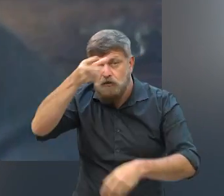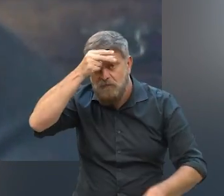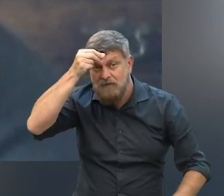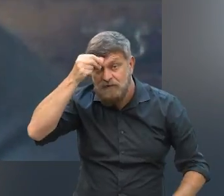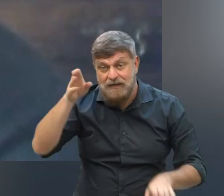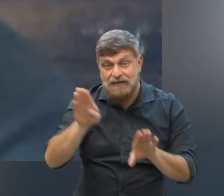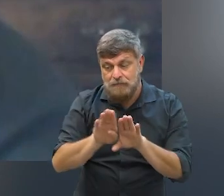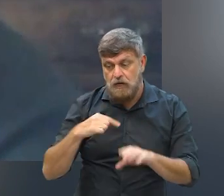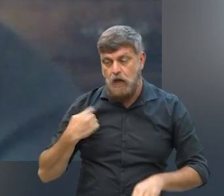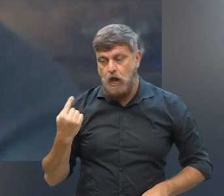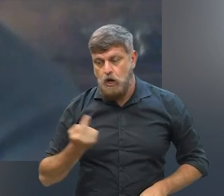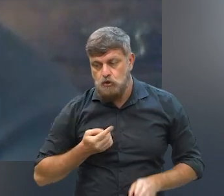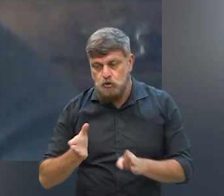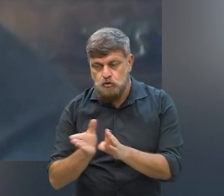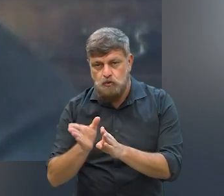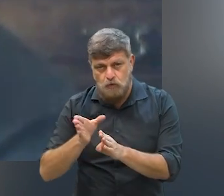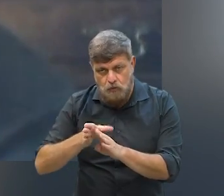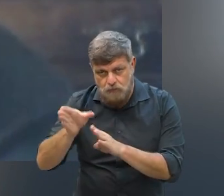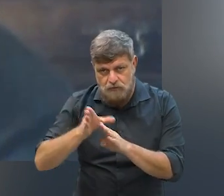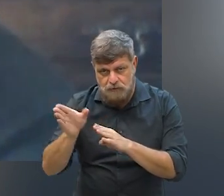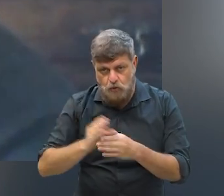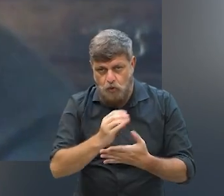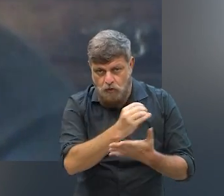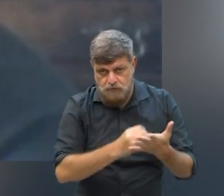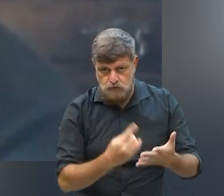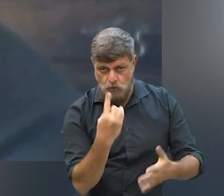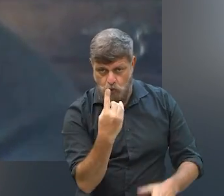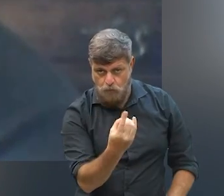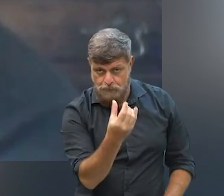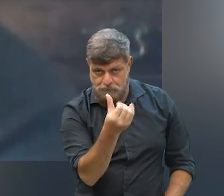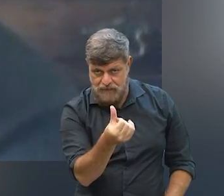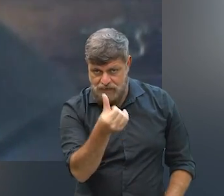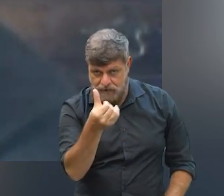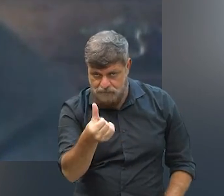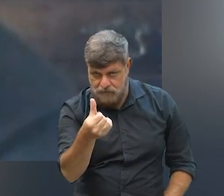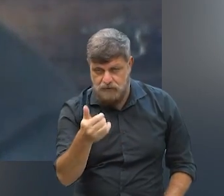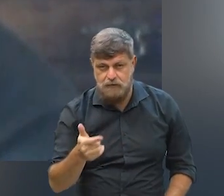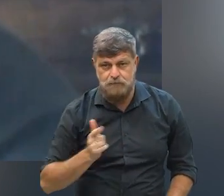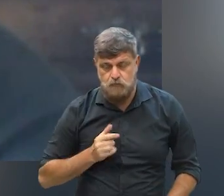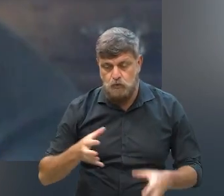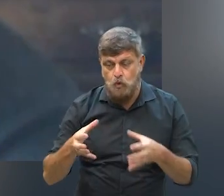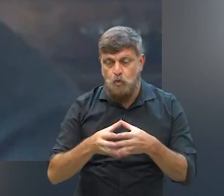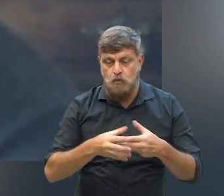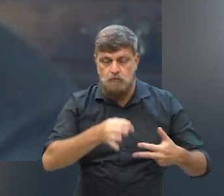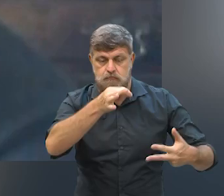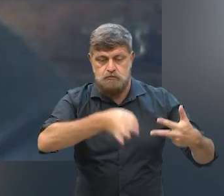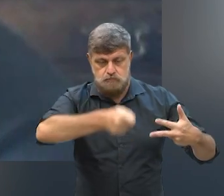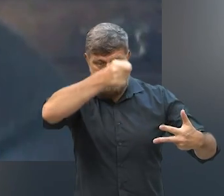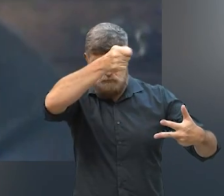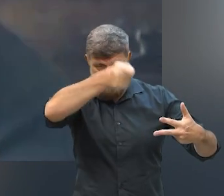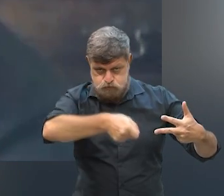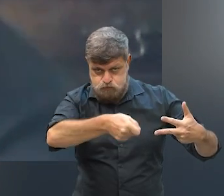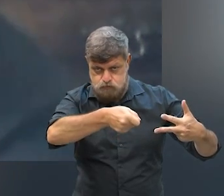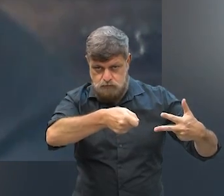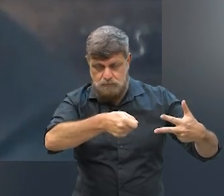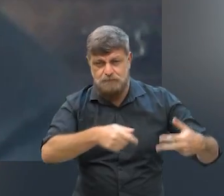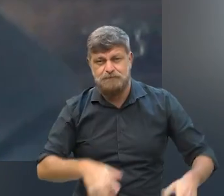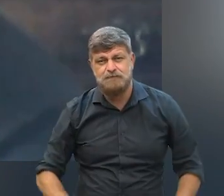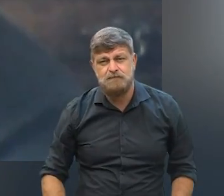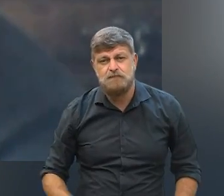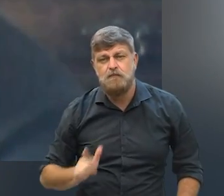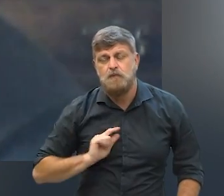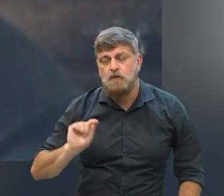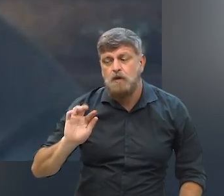o CONDEMA, é o ofício 166 da 9ª Procuradoria de Justiça, Promotoria de Justiça,